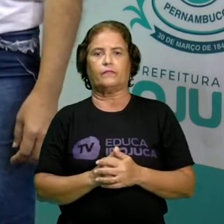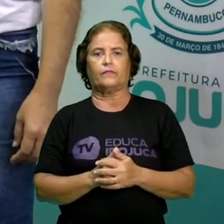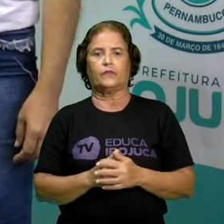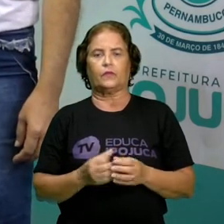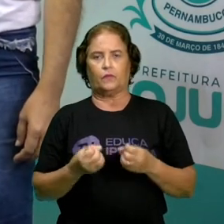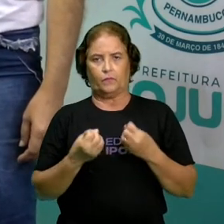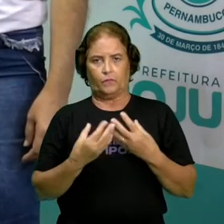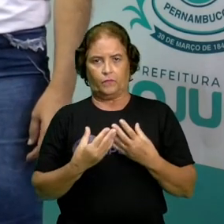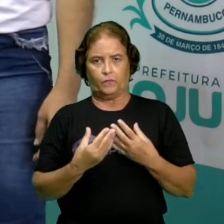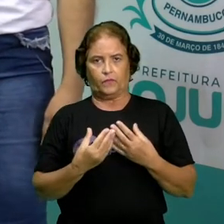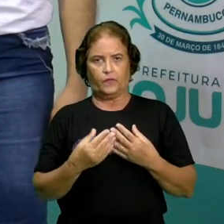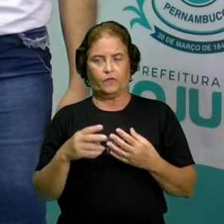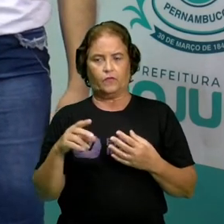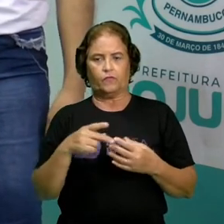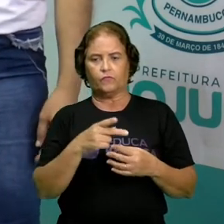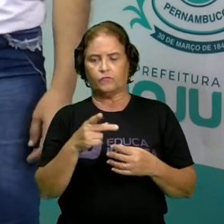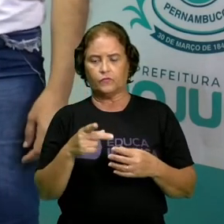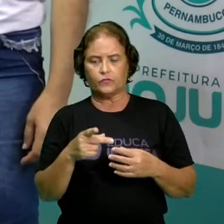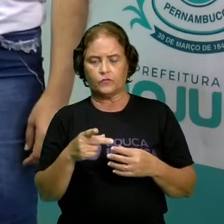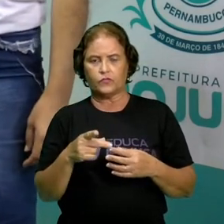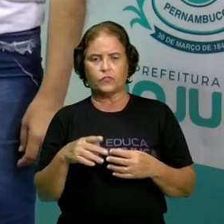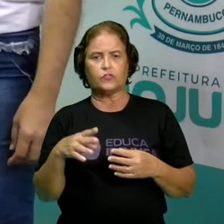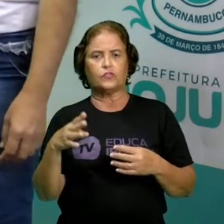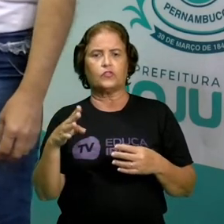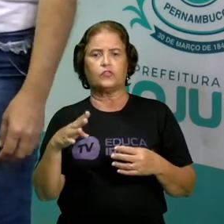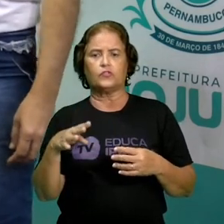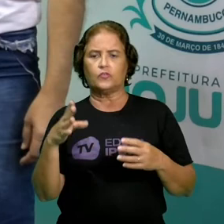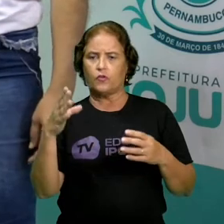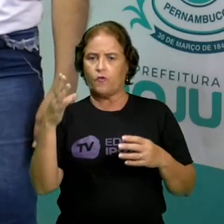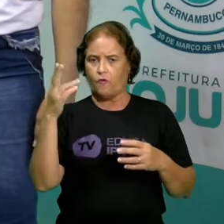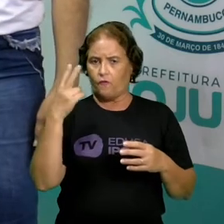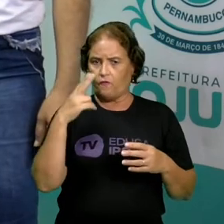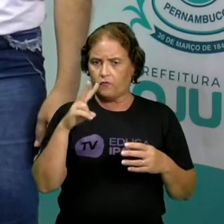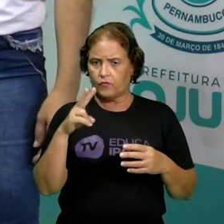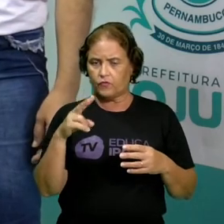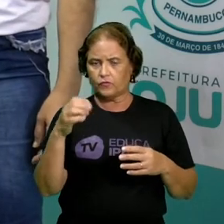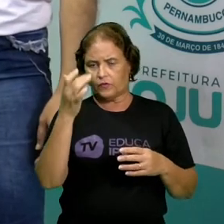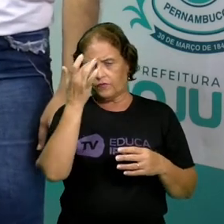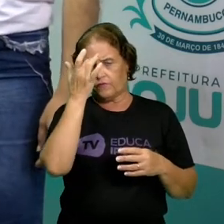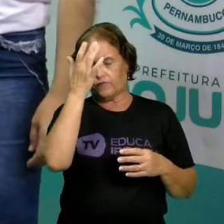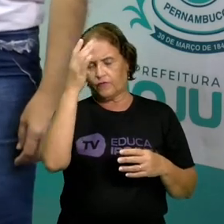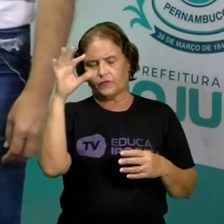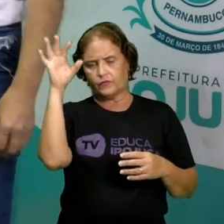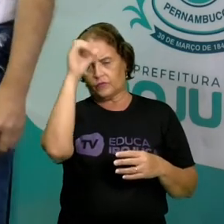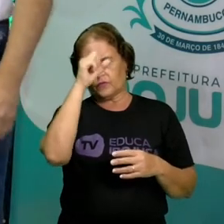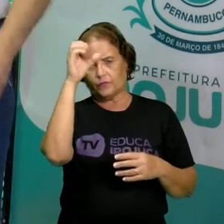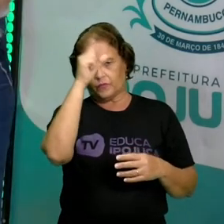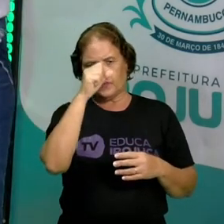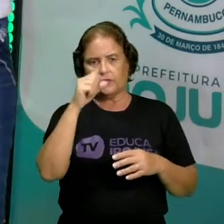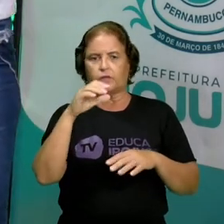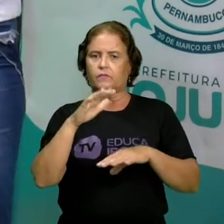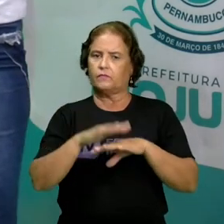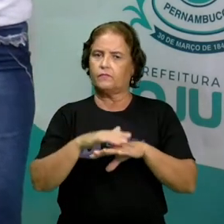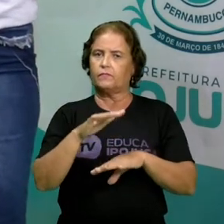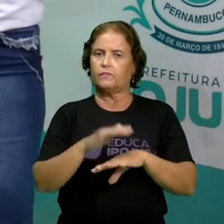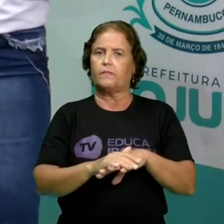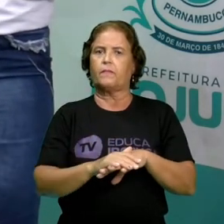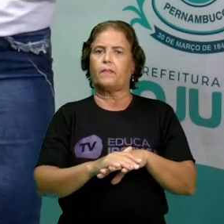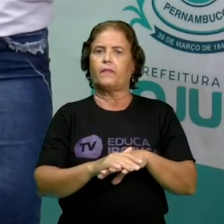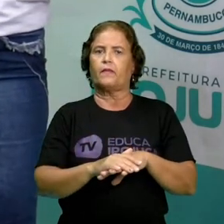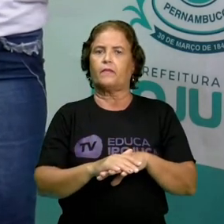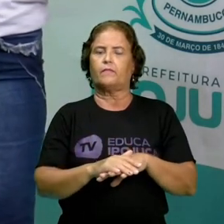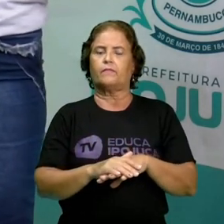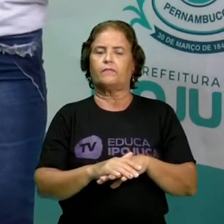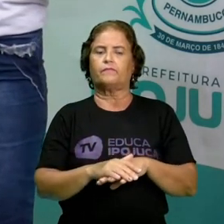Bom, vocês viram como é fácil aprender? Isso mesmo, a matemática, ela está